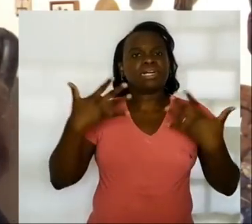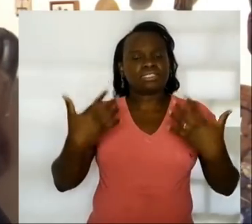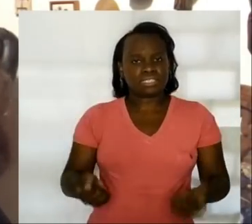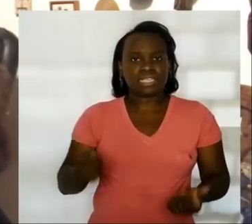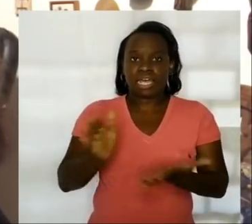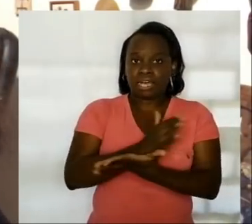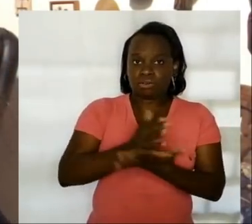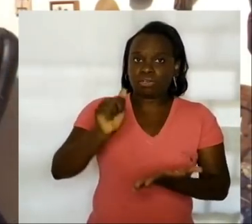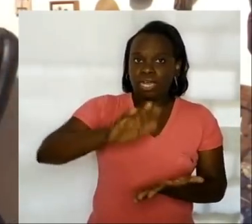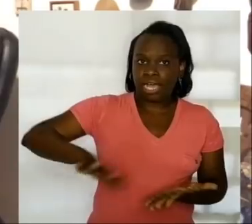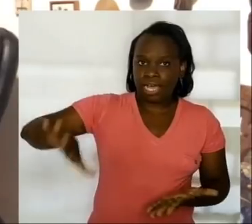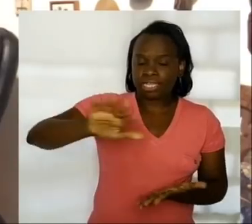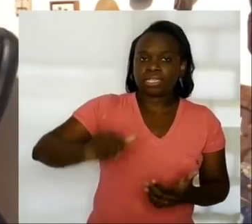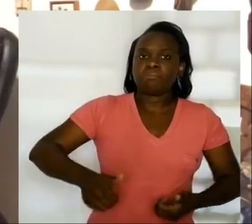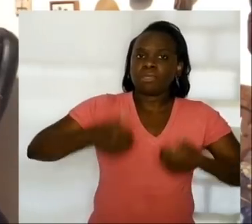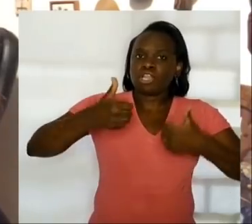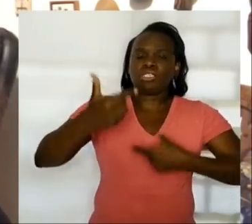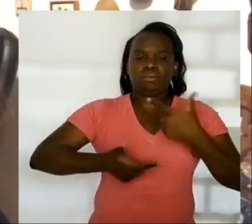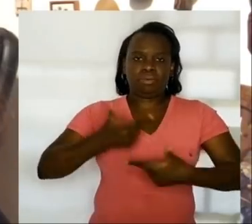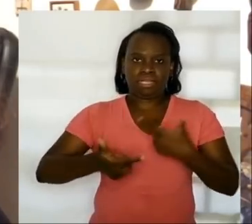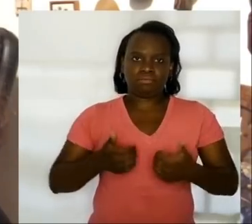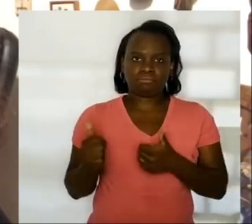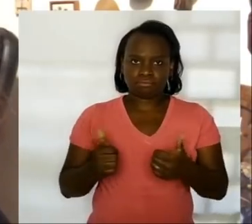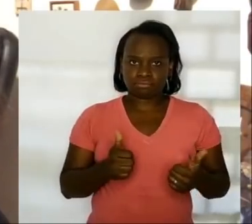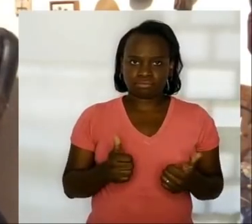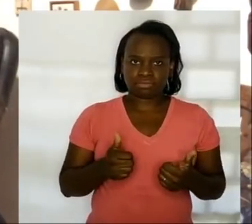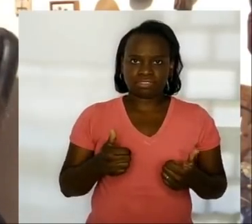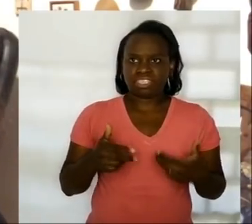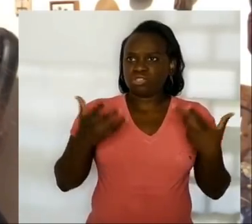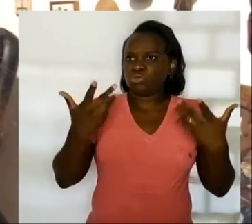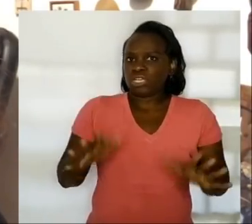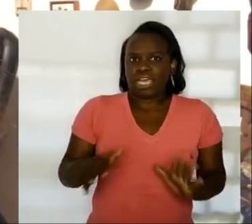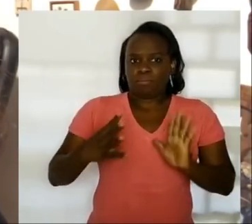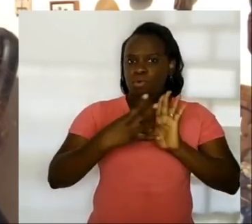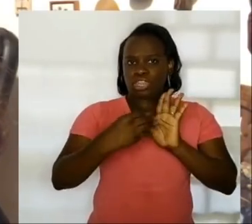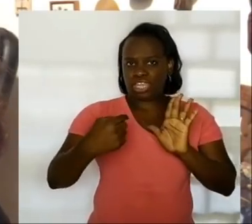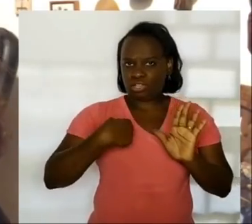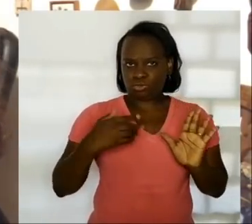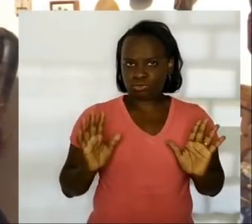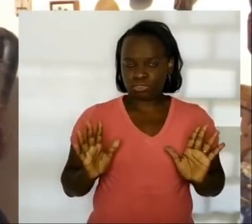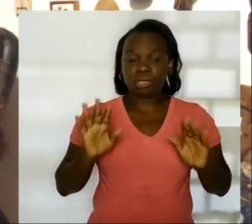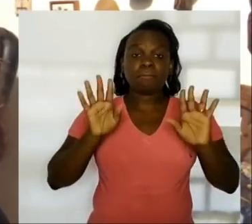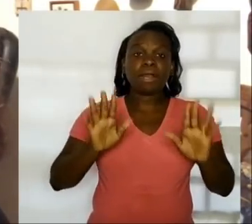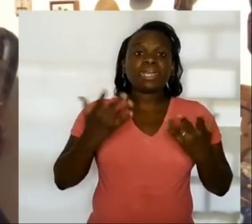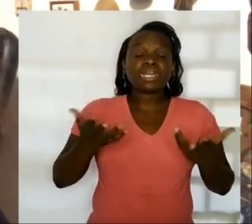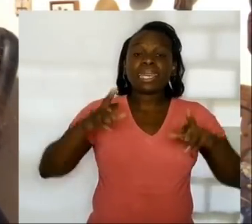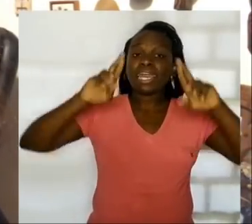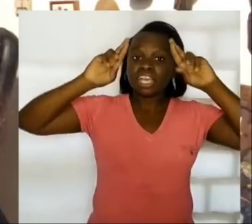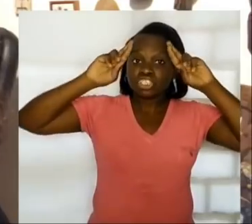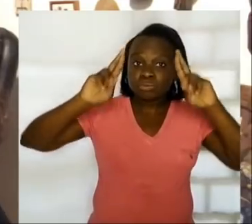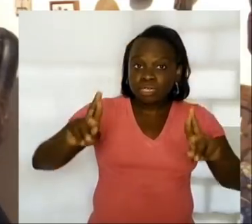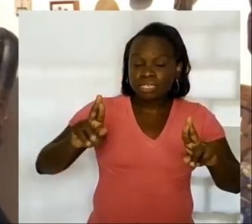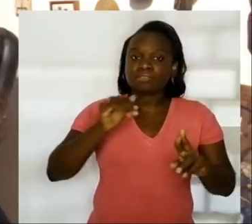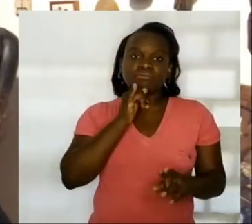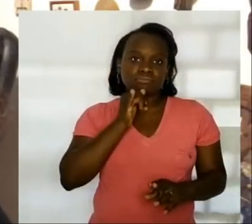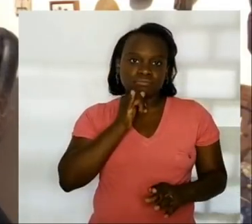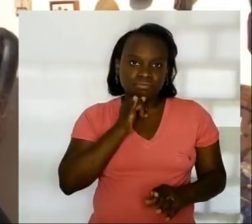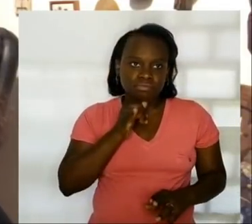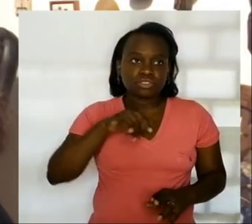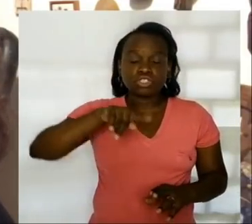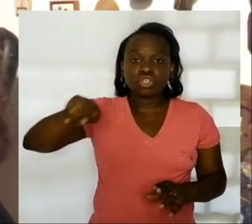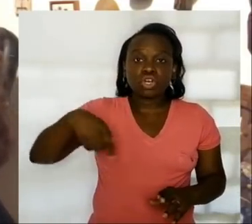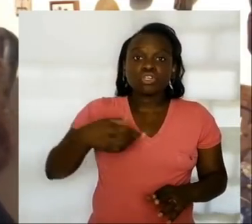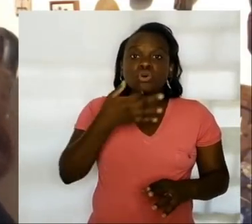mas aceitamos que para algumas áreas essa seja a melhor forma de trabalhar. Não queremos servir de modelo. Só queremos